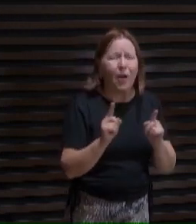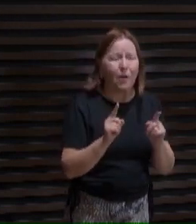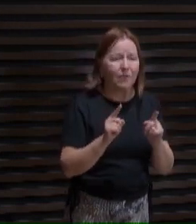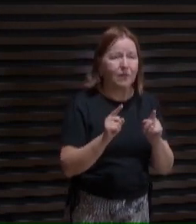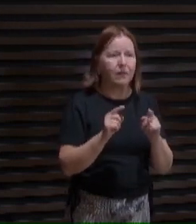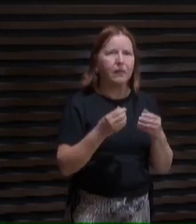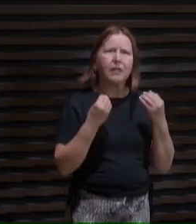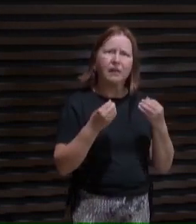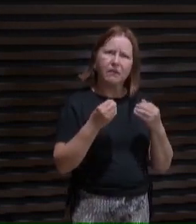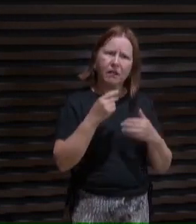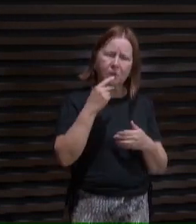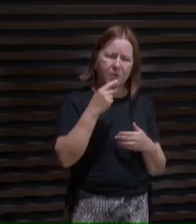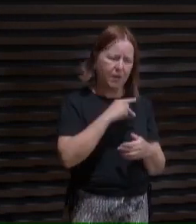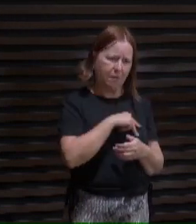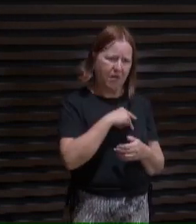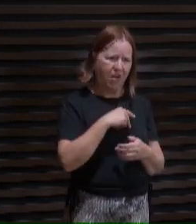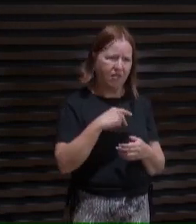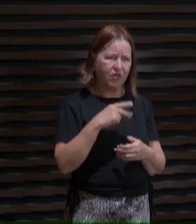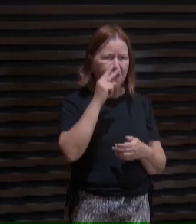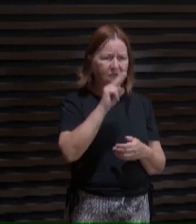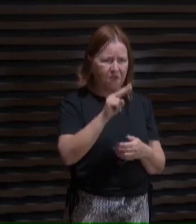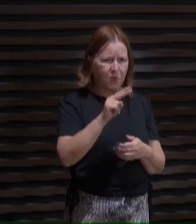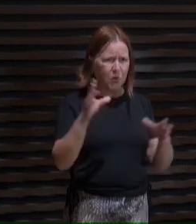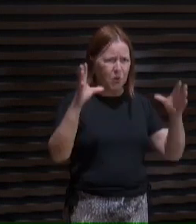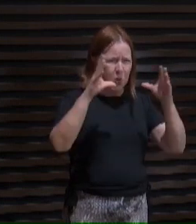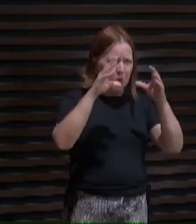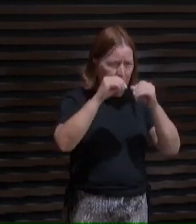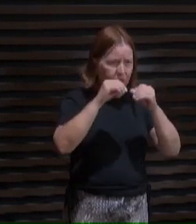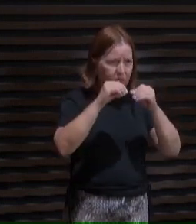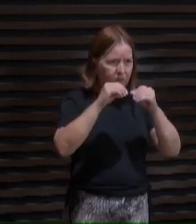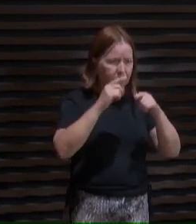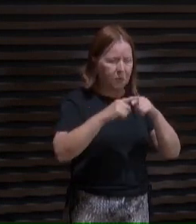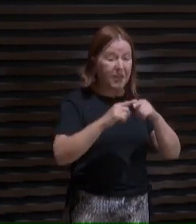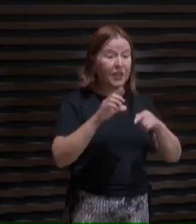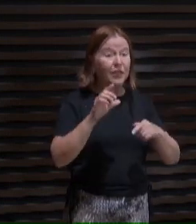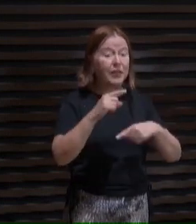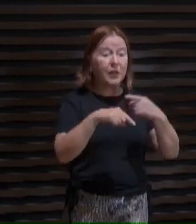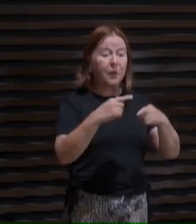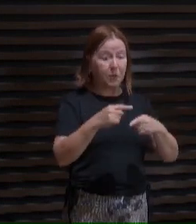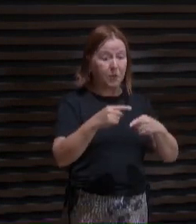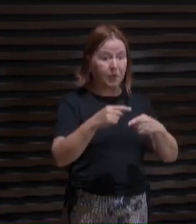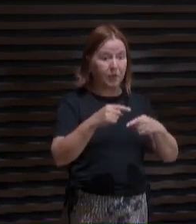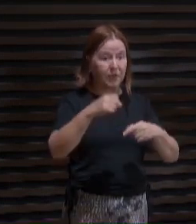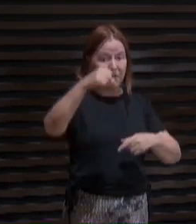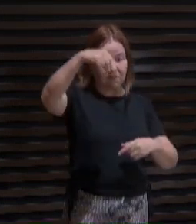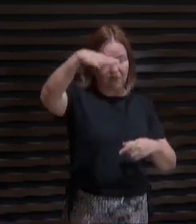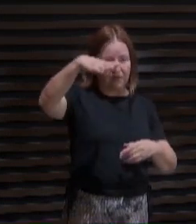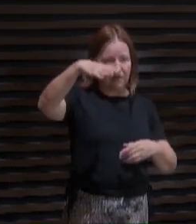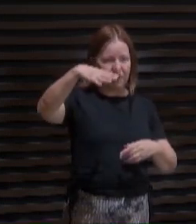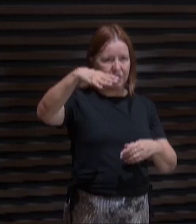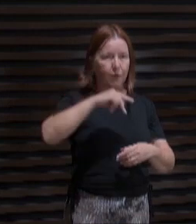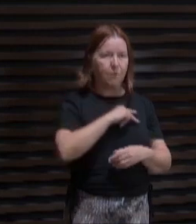Essa é uma grande coisa. Só depois que eles acenderam as luzes. Só pelo Espírito Santo. Não